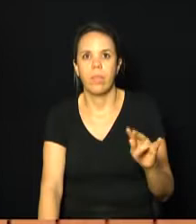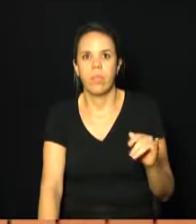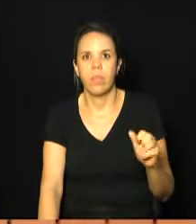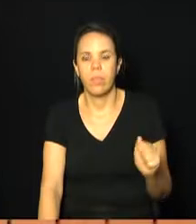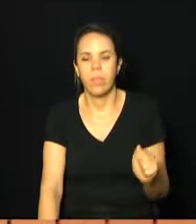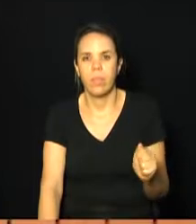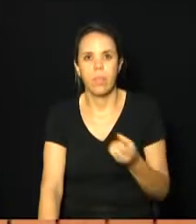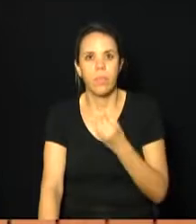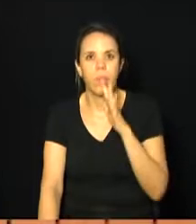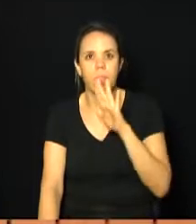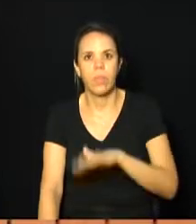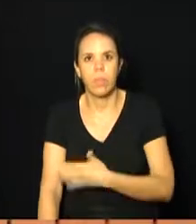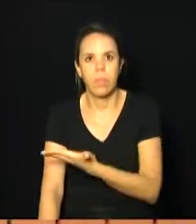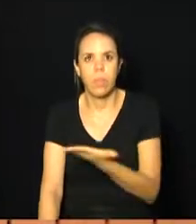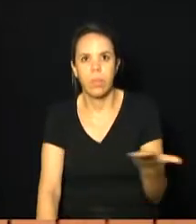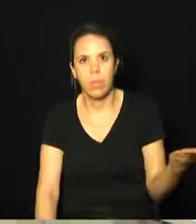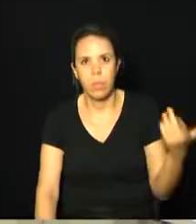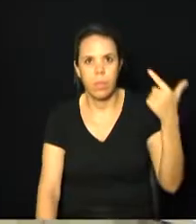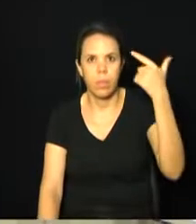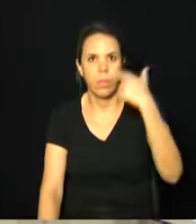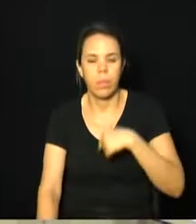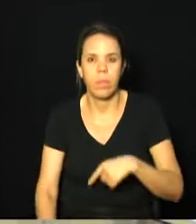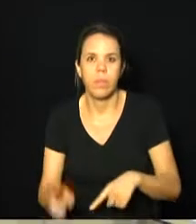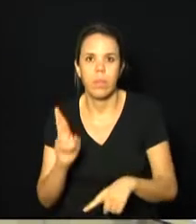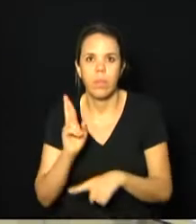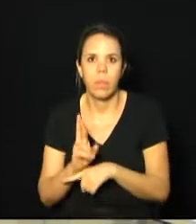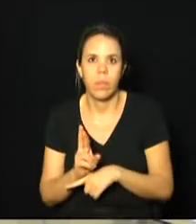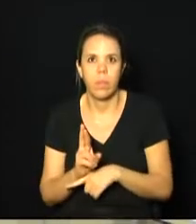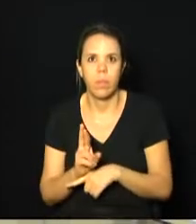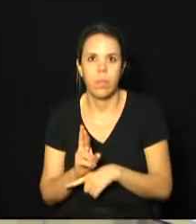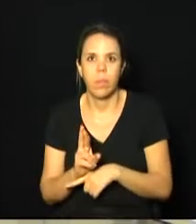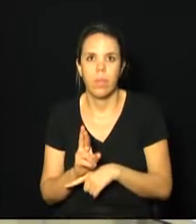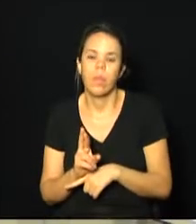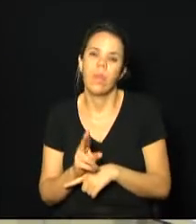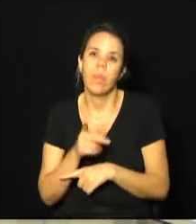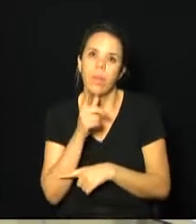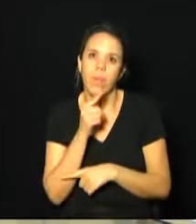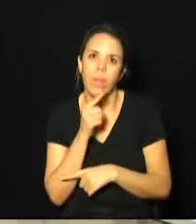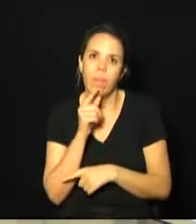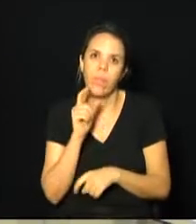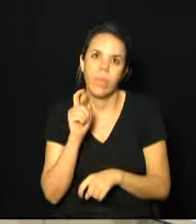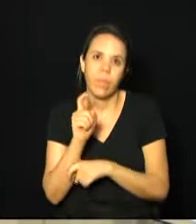Isso. Boa tarde. Eu sou a Letícia, represento a APA Viva e a Resgate Cambuí.